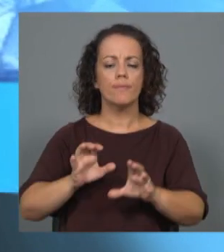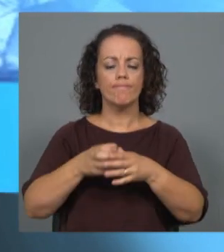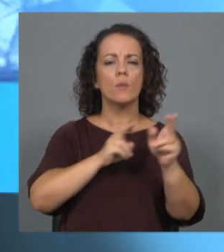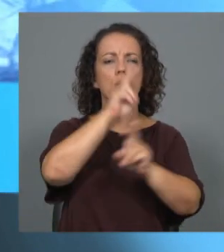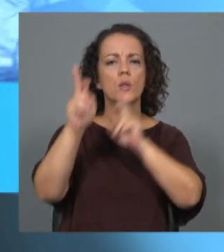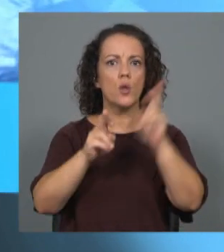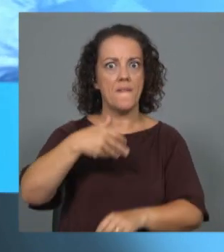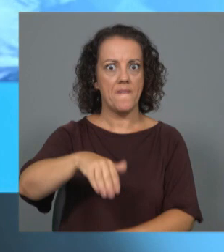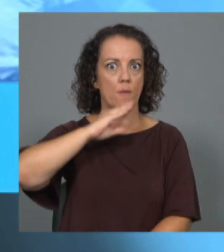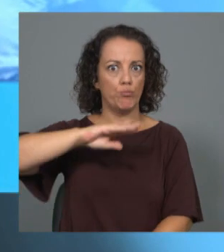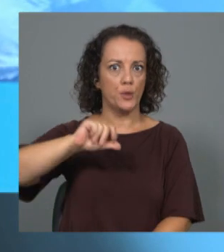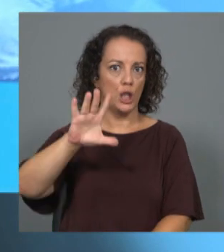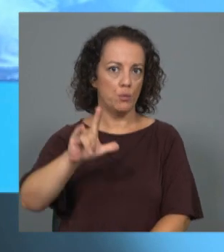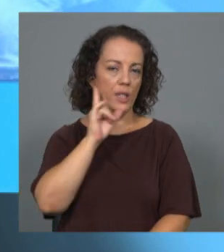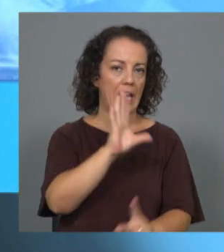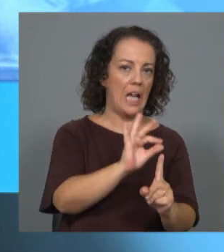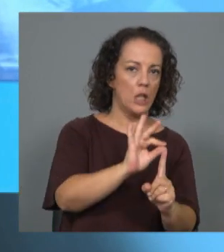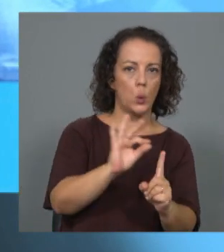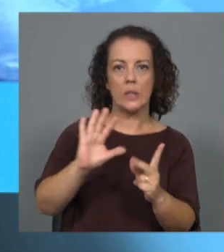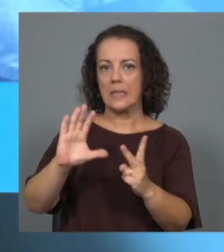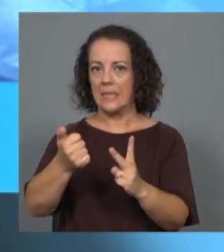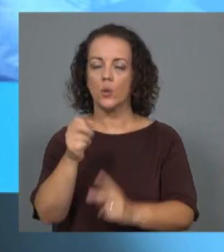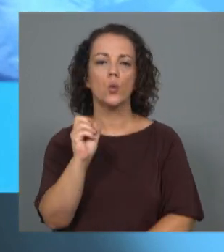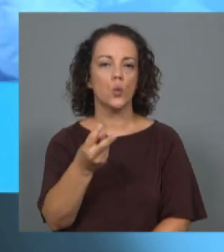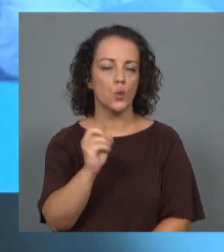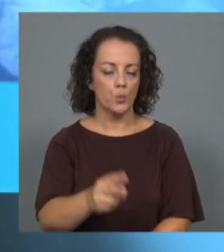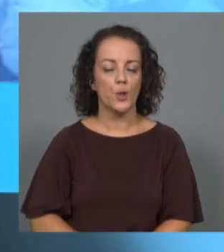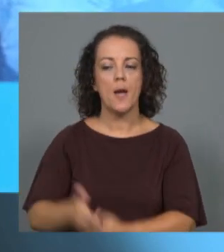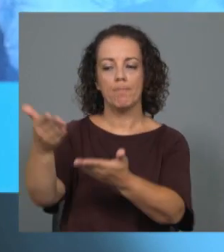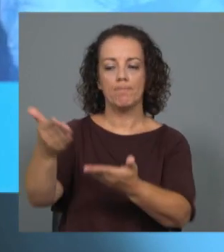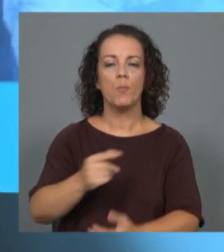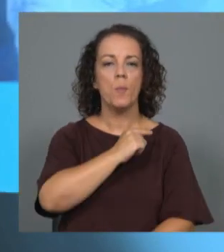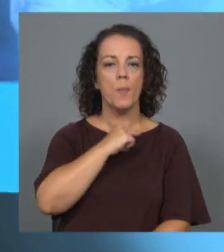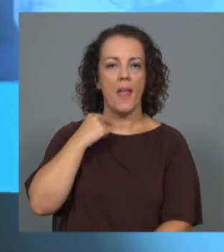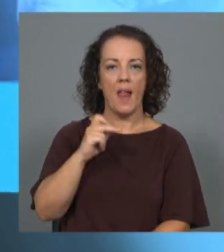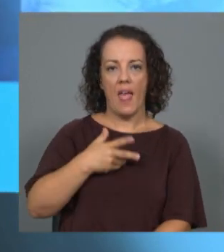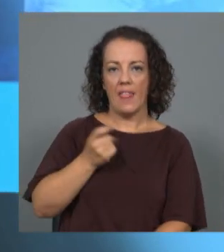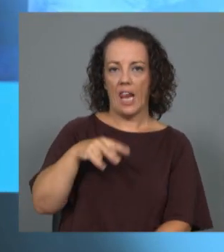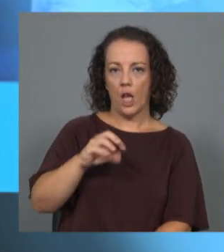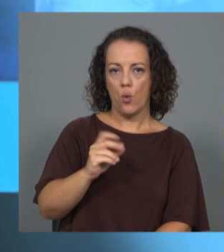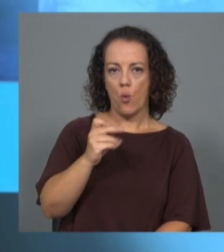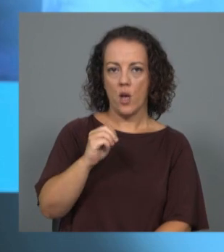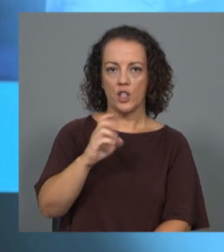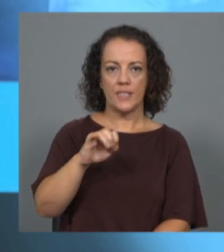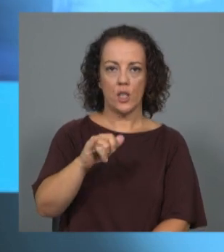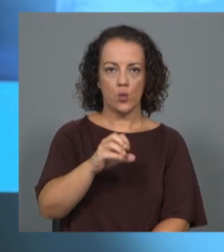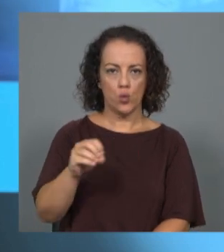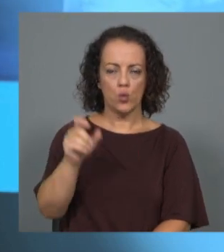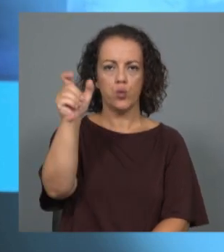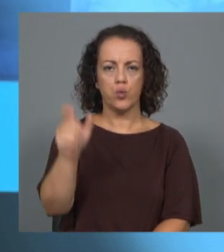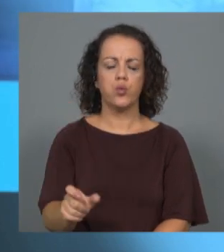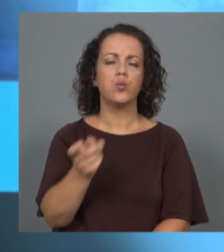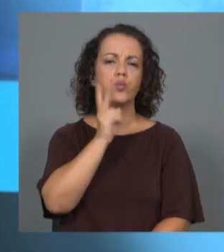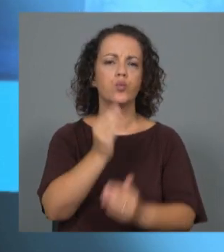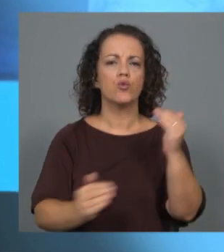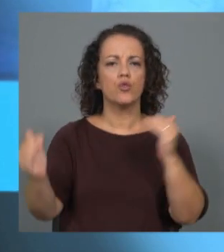Lisboa a 14 e 15 de outubro. Connosco está o Padre Adelino Ascenso, Superior-Geral da Sociedade